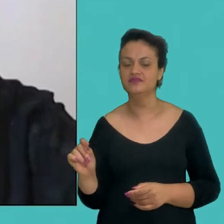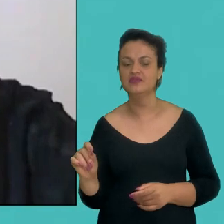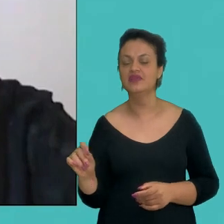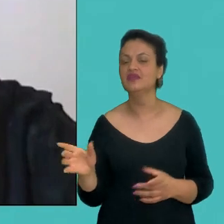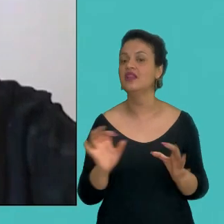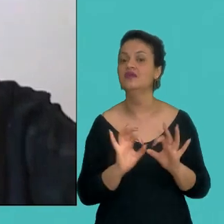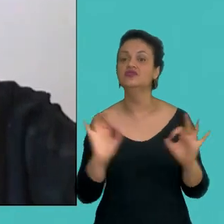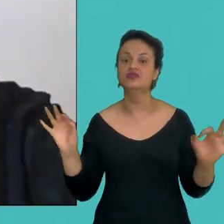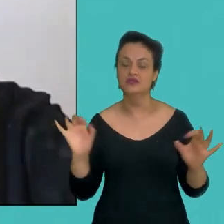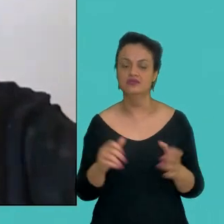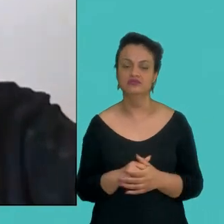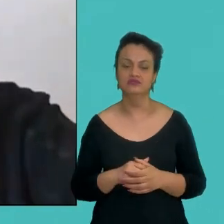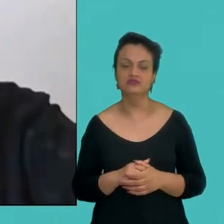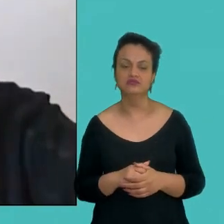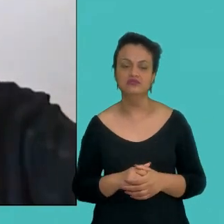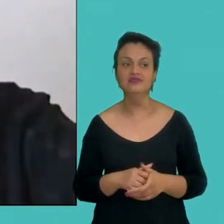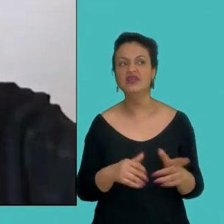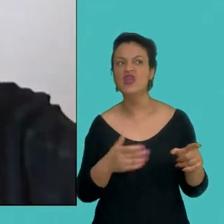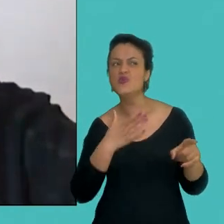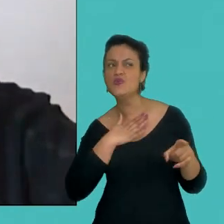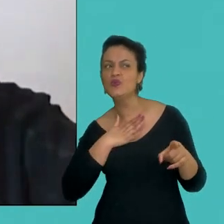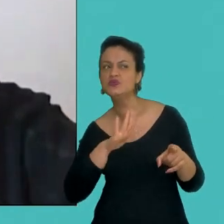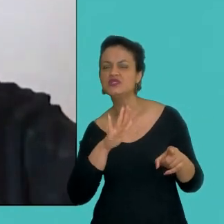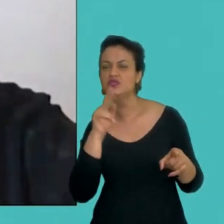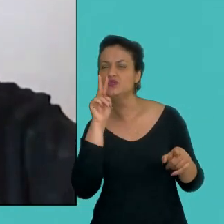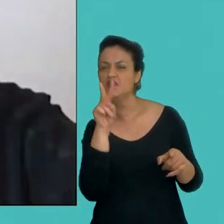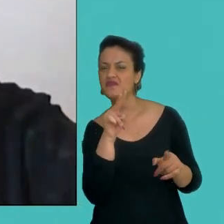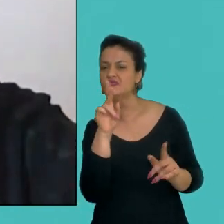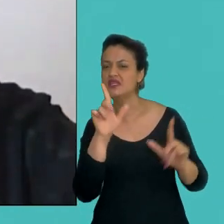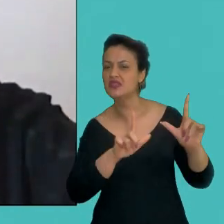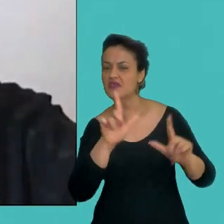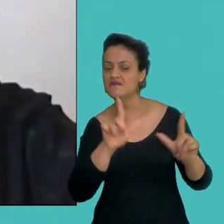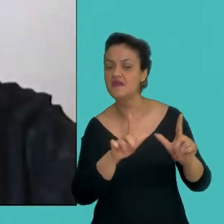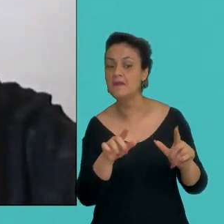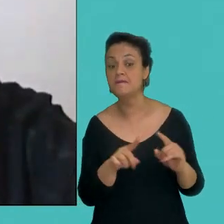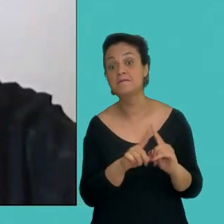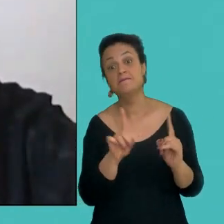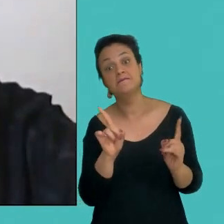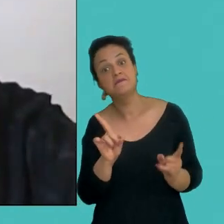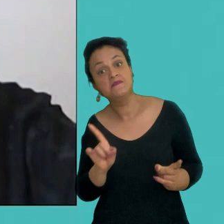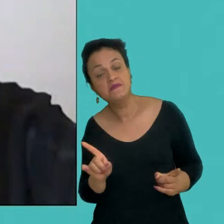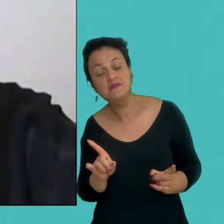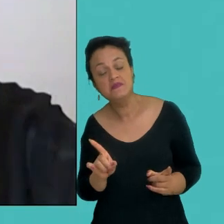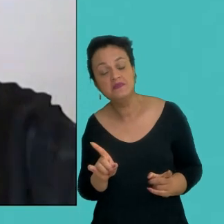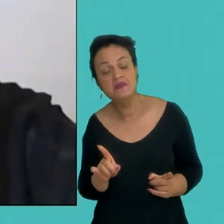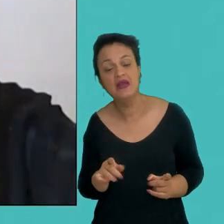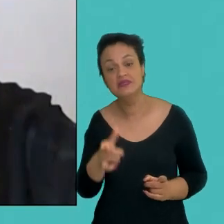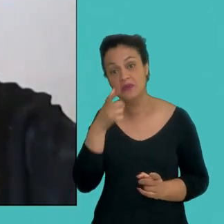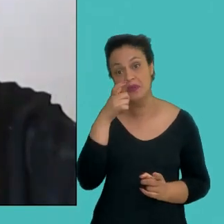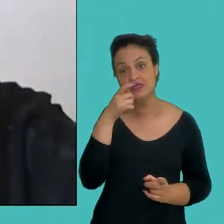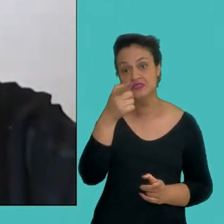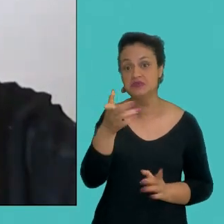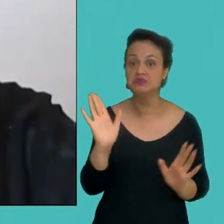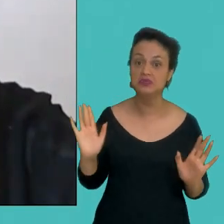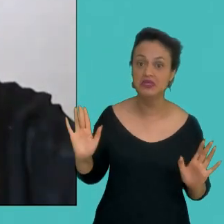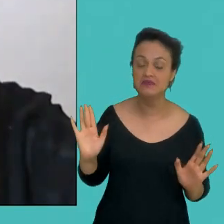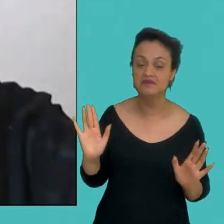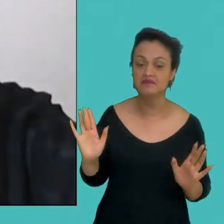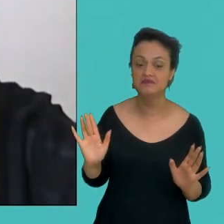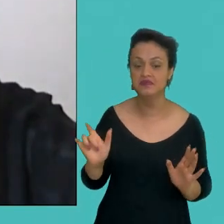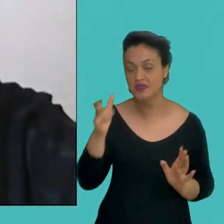era? Era aquela instância ali. Eu não gostei disto que eu vi na televisão, mas deu em tal